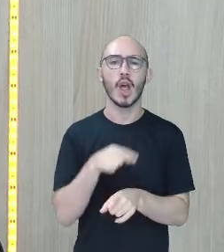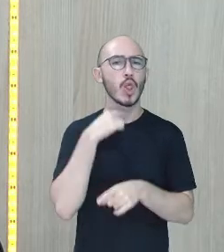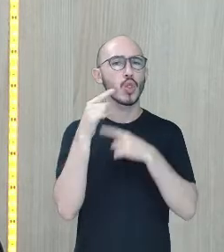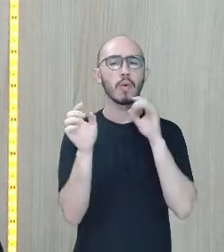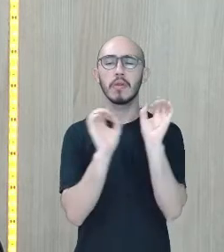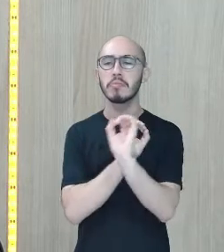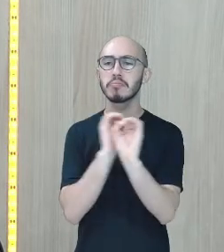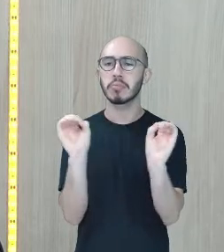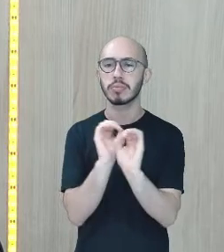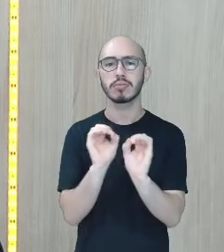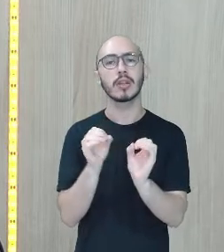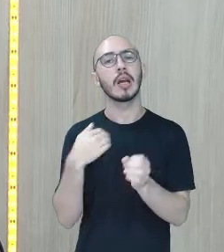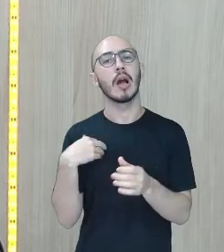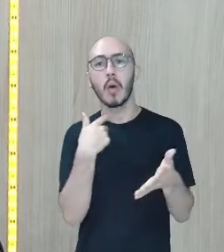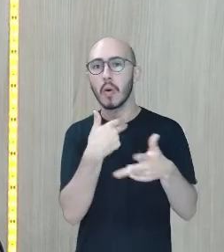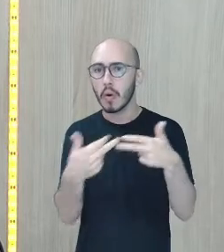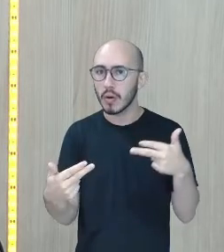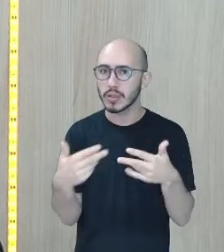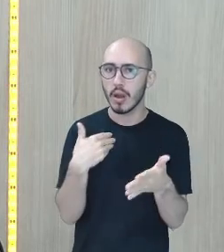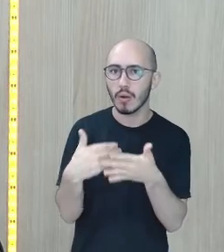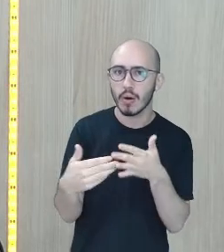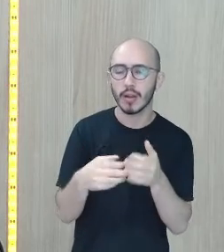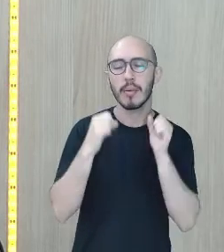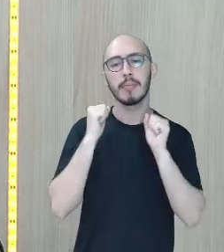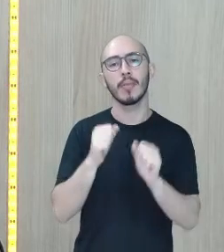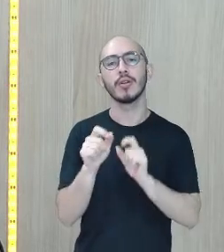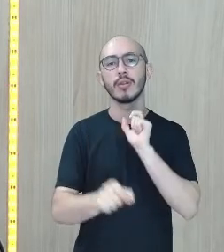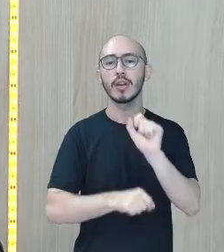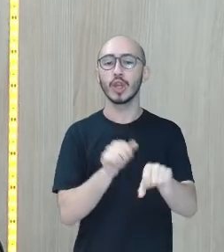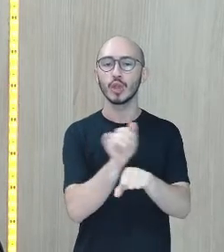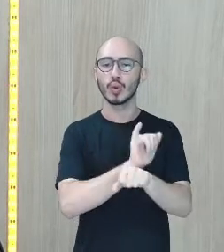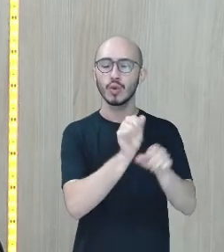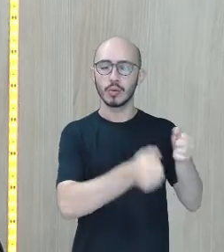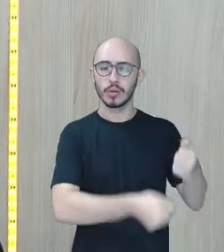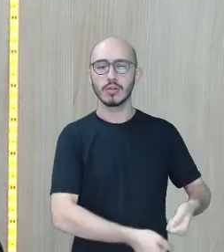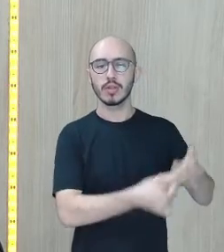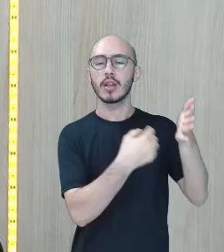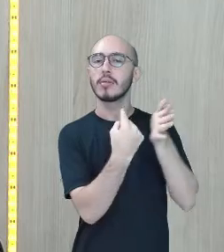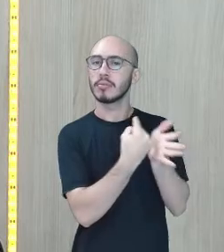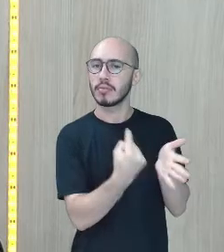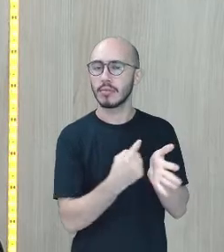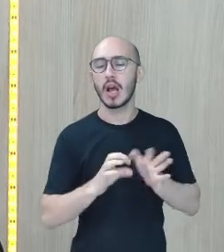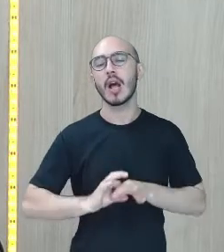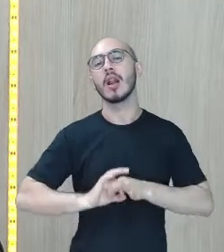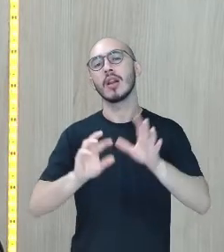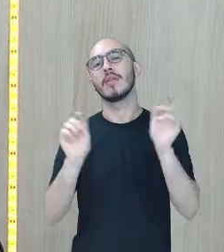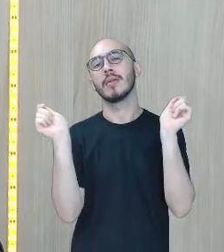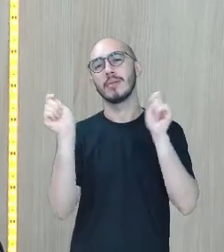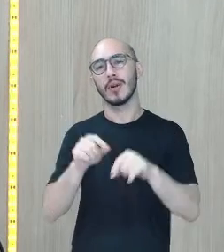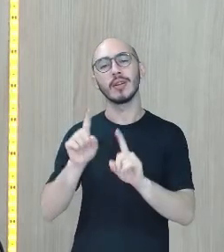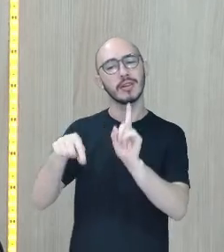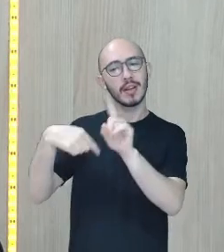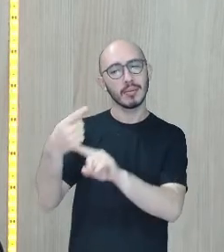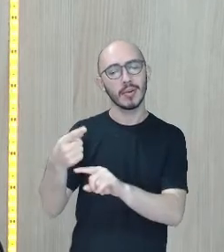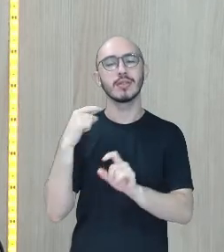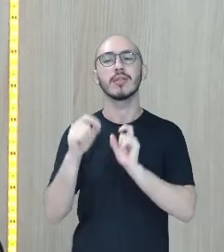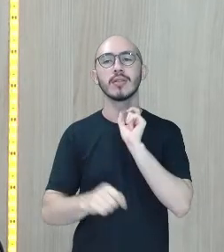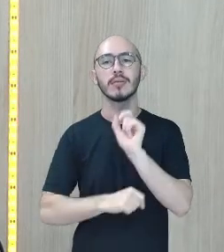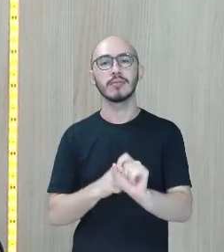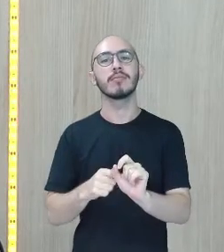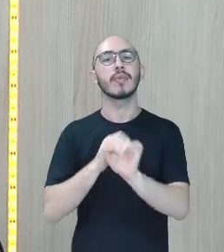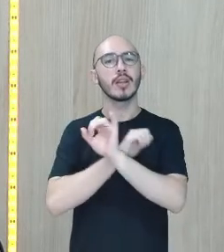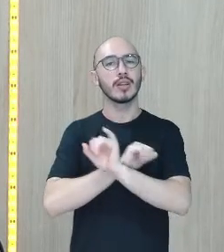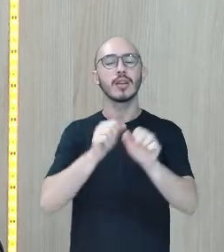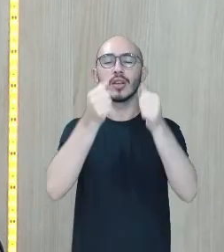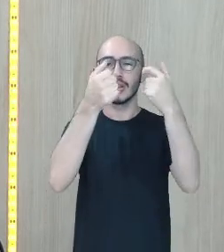até então, mas qualquer coisa, como o professor disse no começo da aula, tá lá no YouTube, se tiverem alguma dúvida, podem comentar, que depois eles vêm aqui e tiram